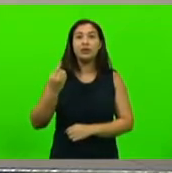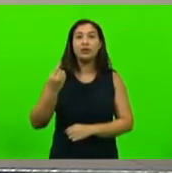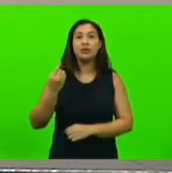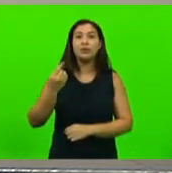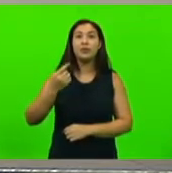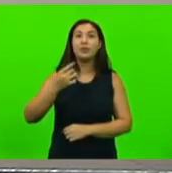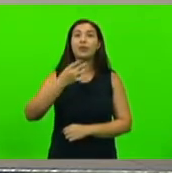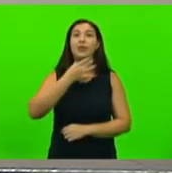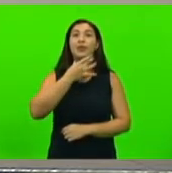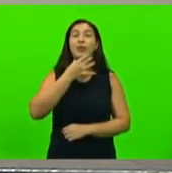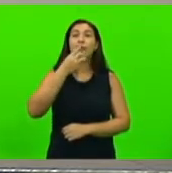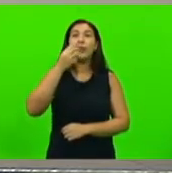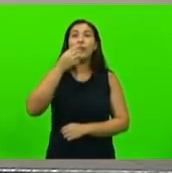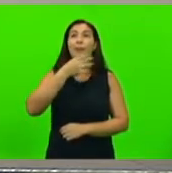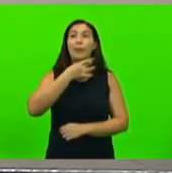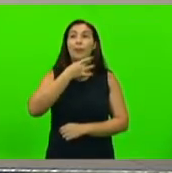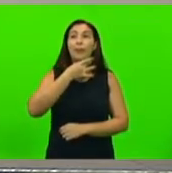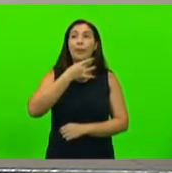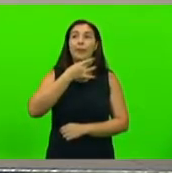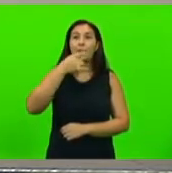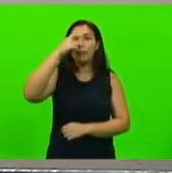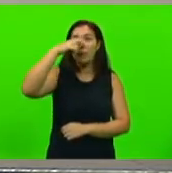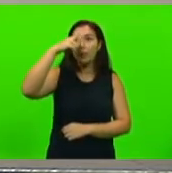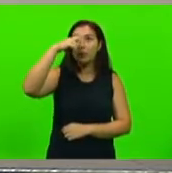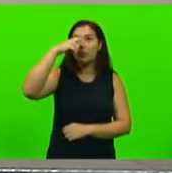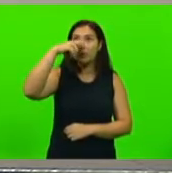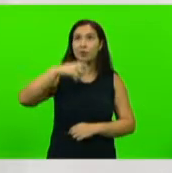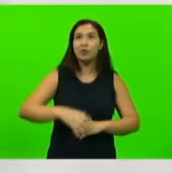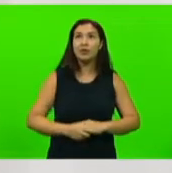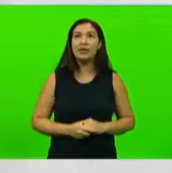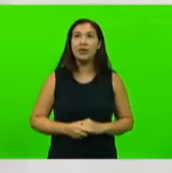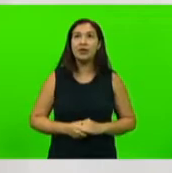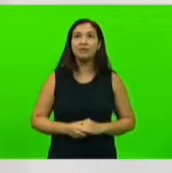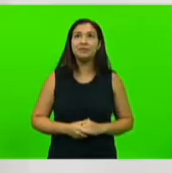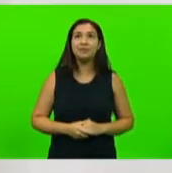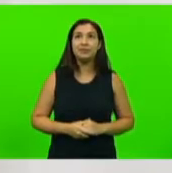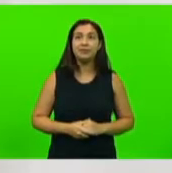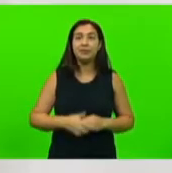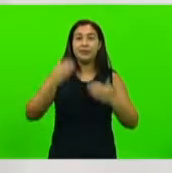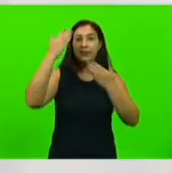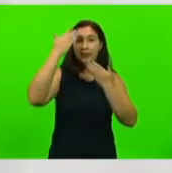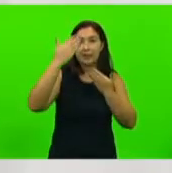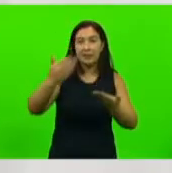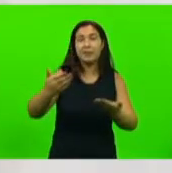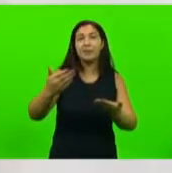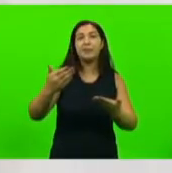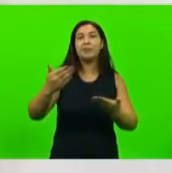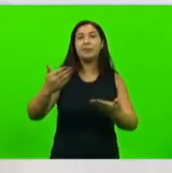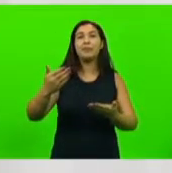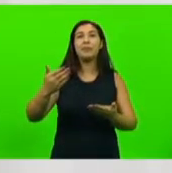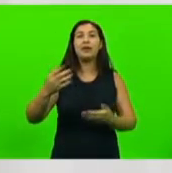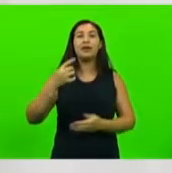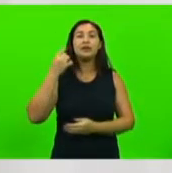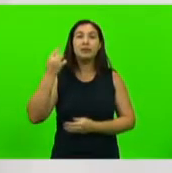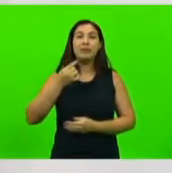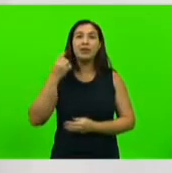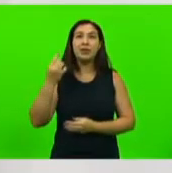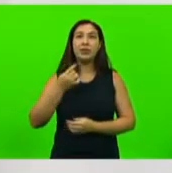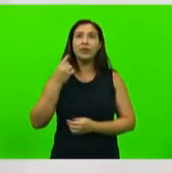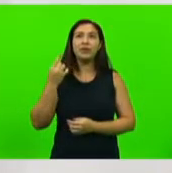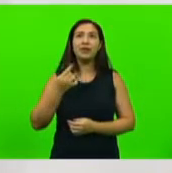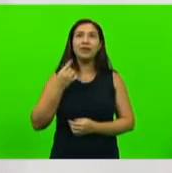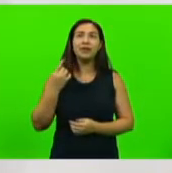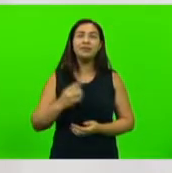Vossa Excelência tem a palavra por até 10 minutos, deputado. Obrigado, deputado, nosso